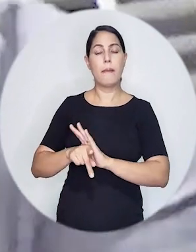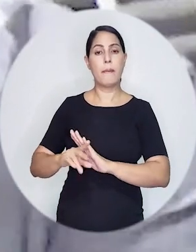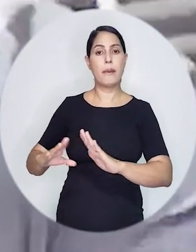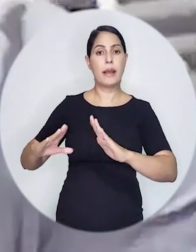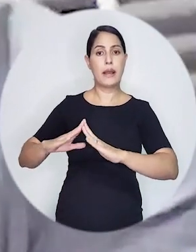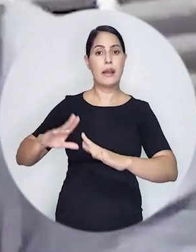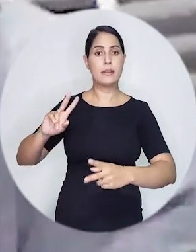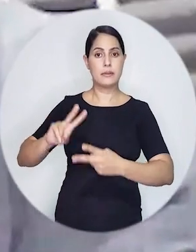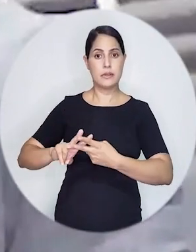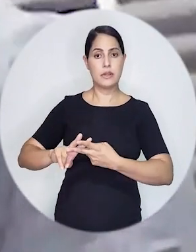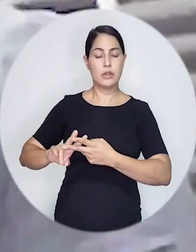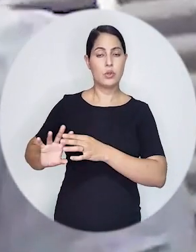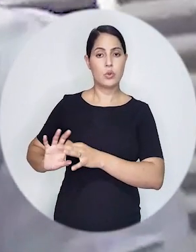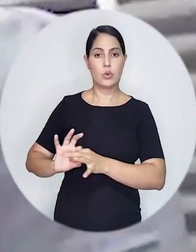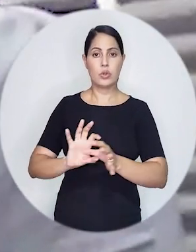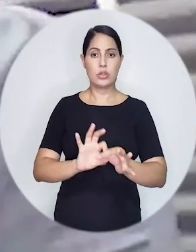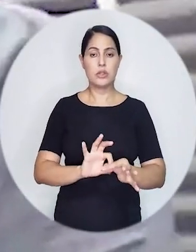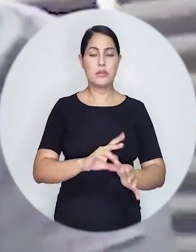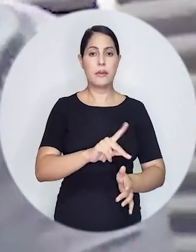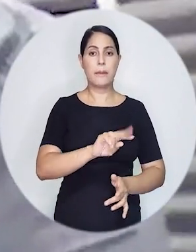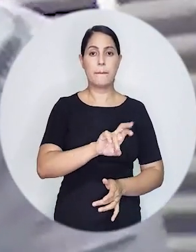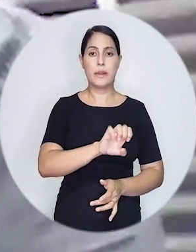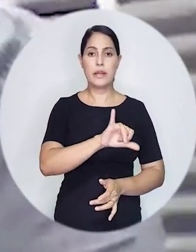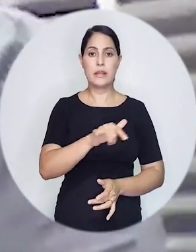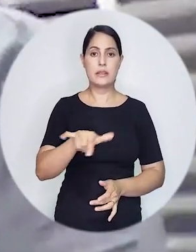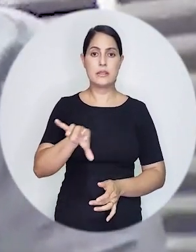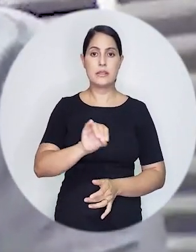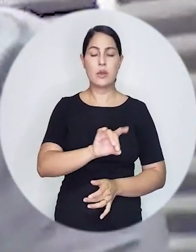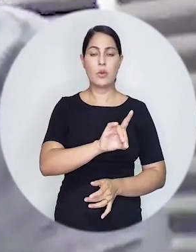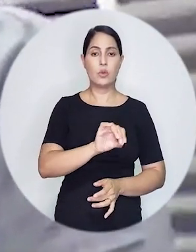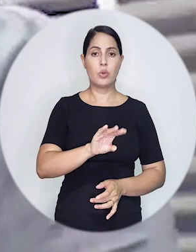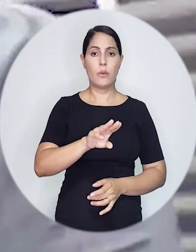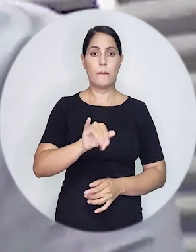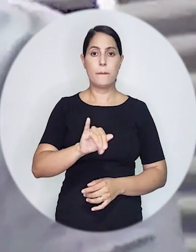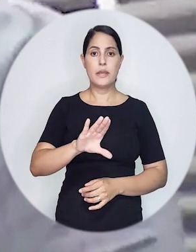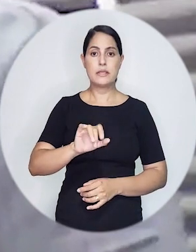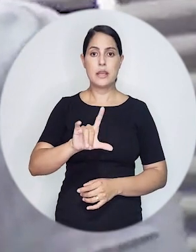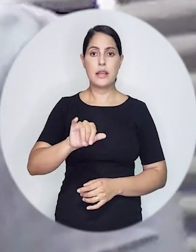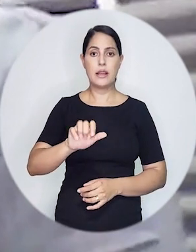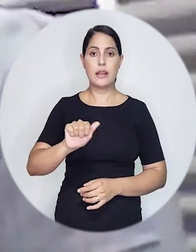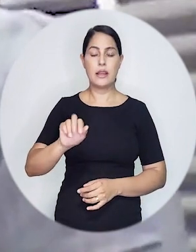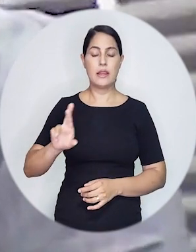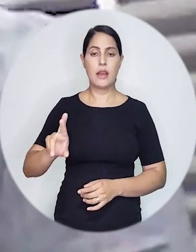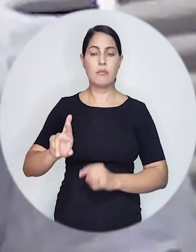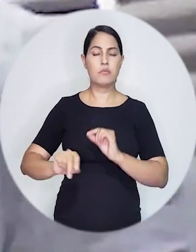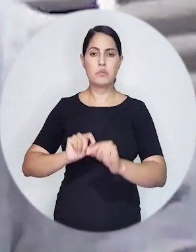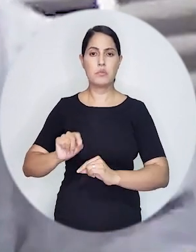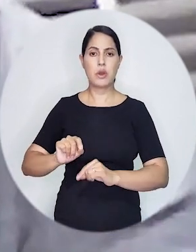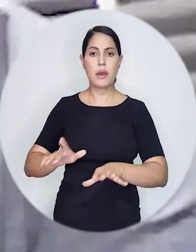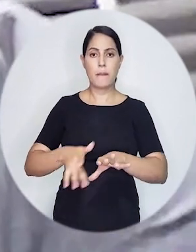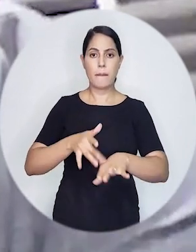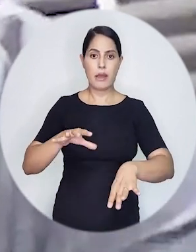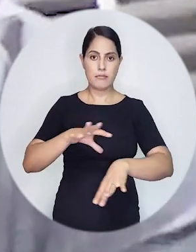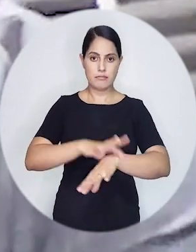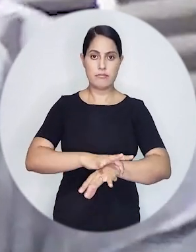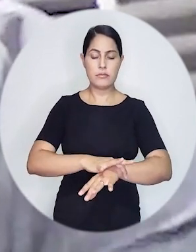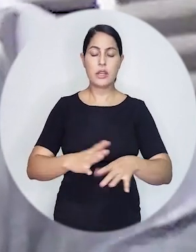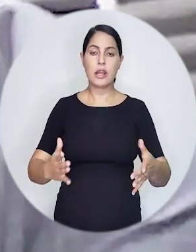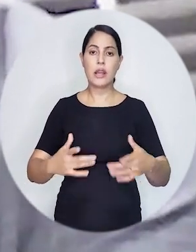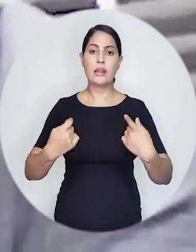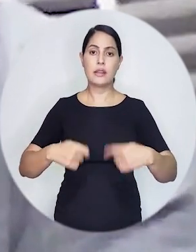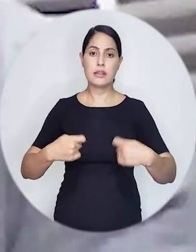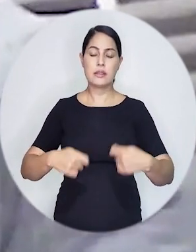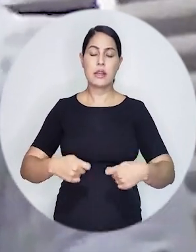há uma transferência para uma prisão domiciliar com o uso de tornozeleira, por exemplo. Então, este